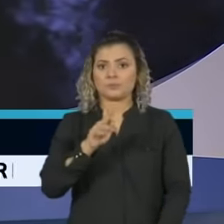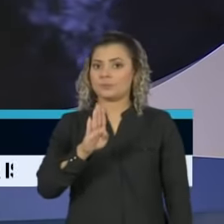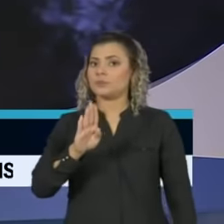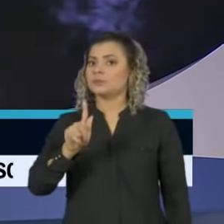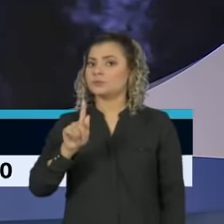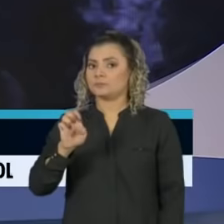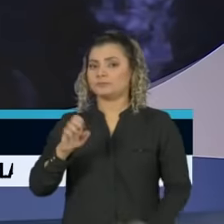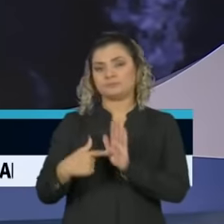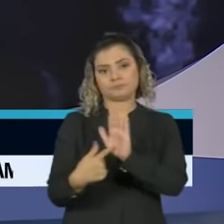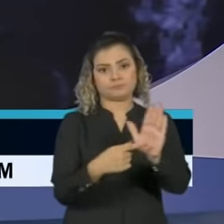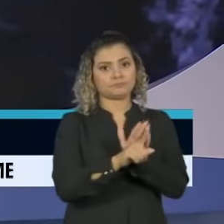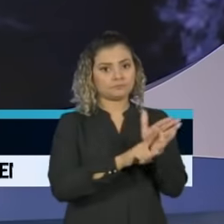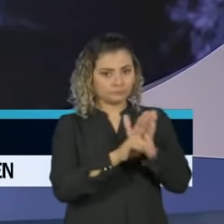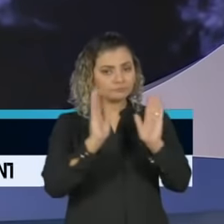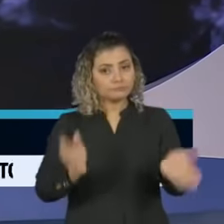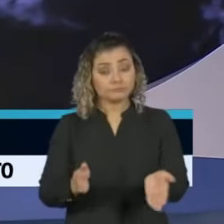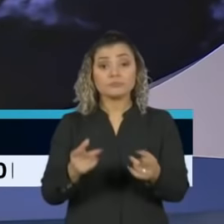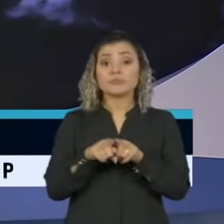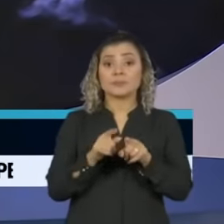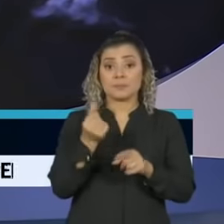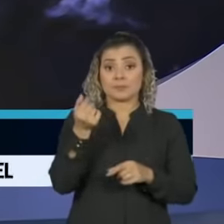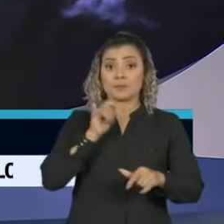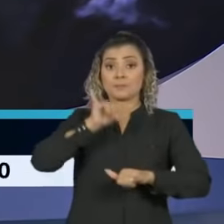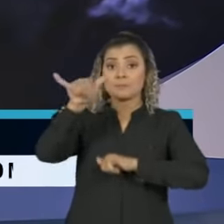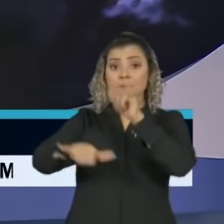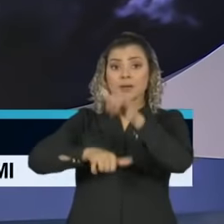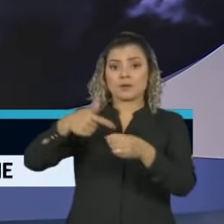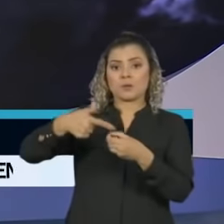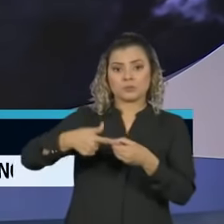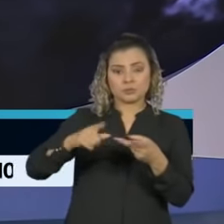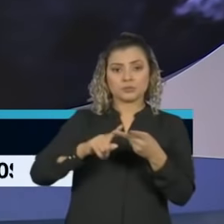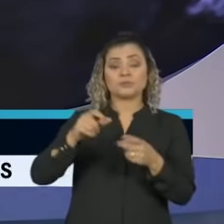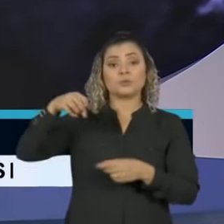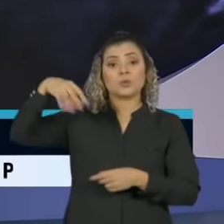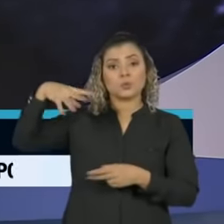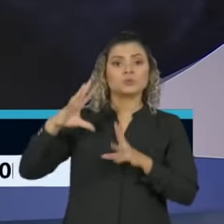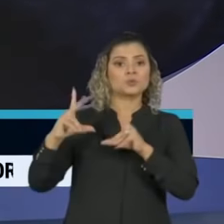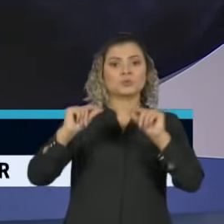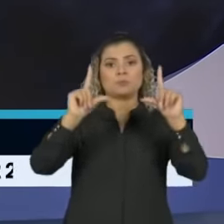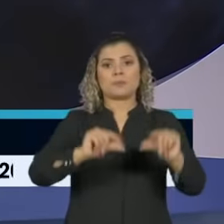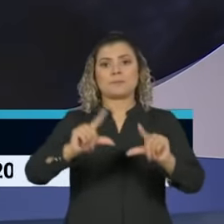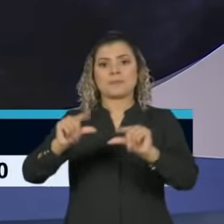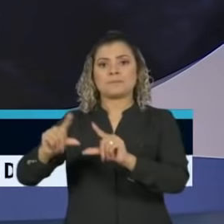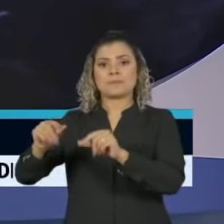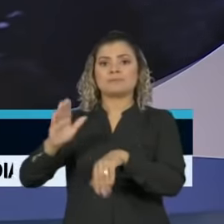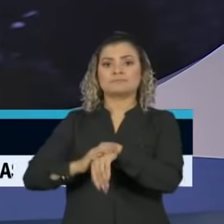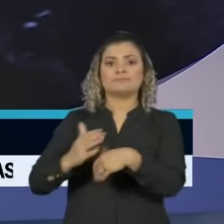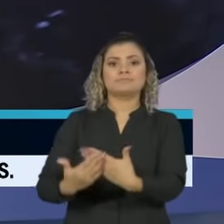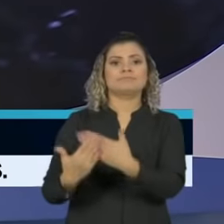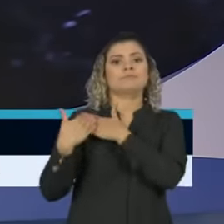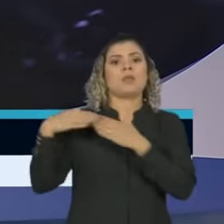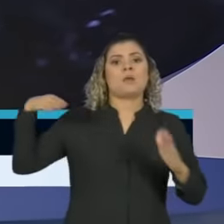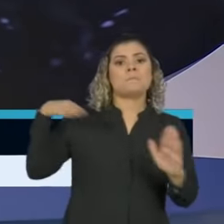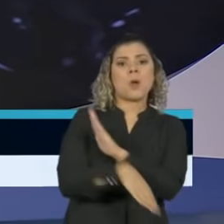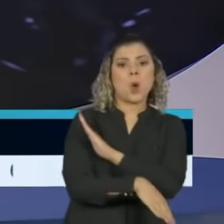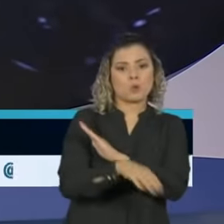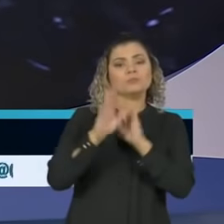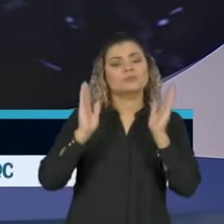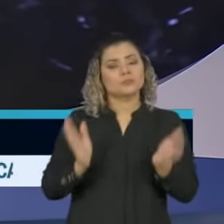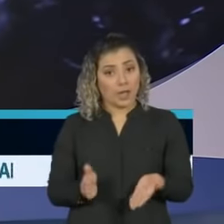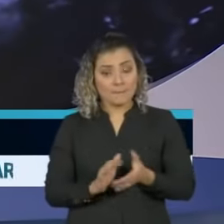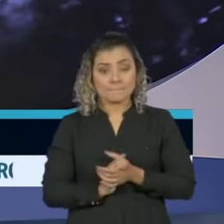As reduções de preços das passagens aéreas, dos combustíveis e da conta de luz foram as principais responsáveis pela queda da inflação.